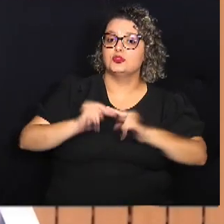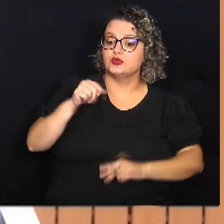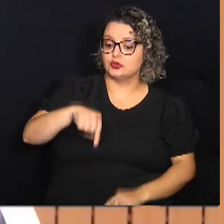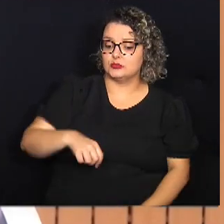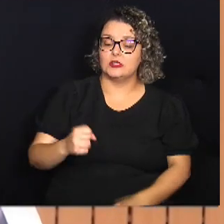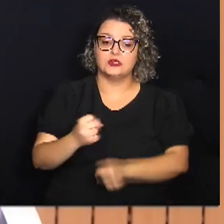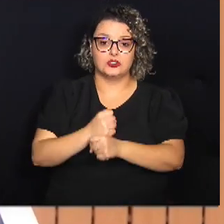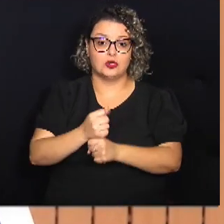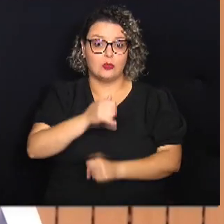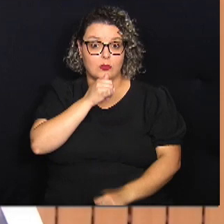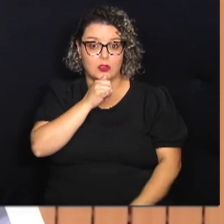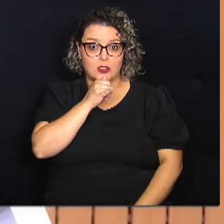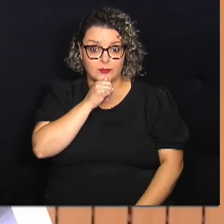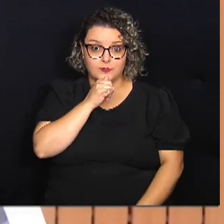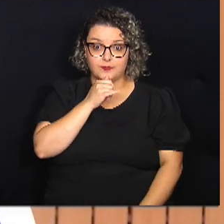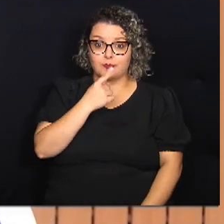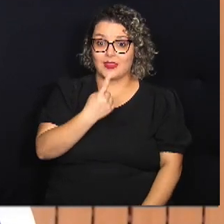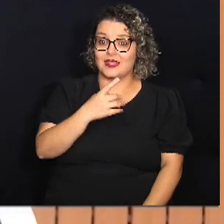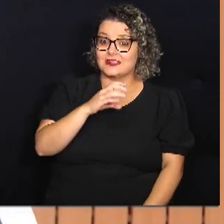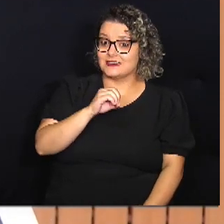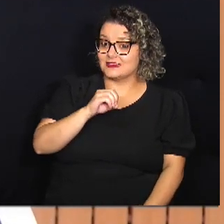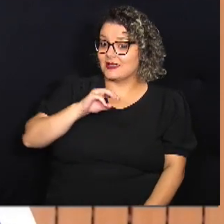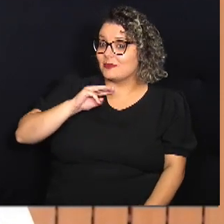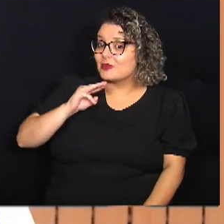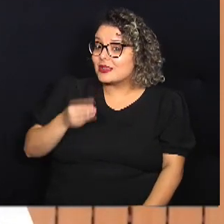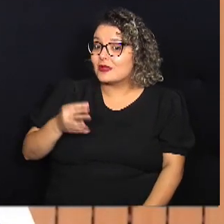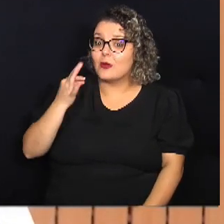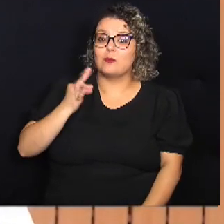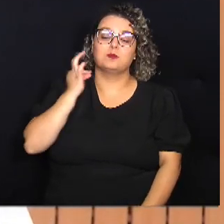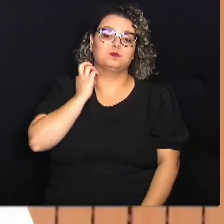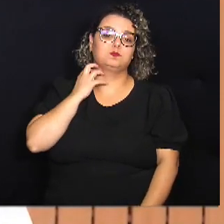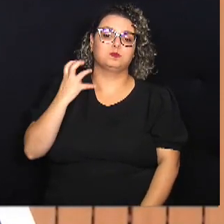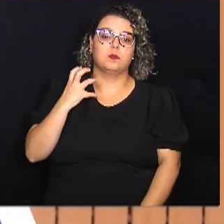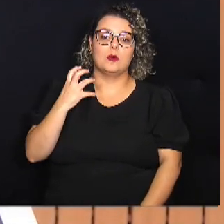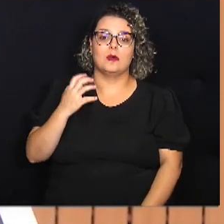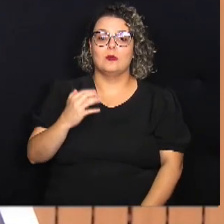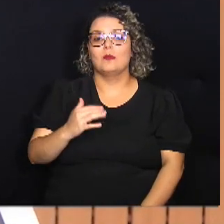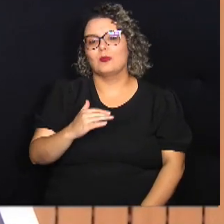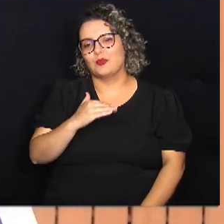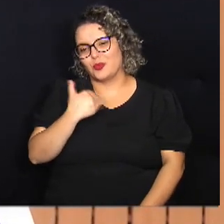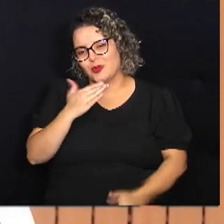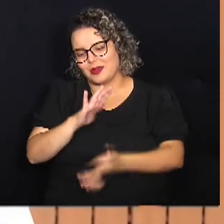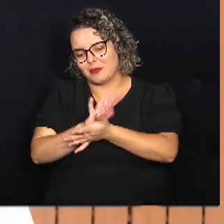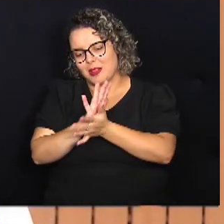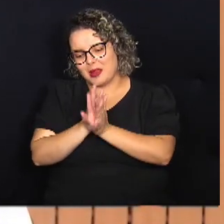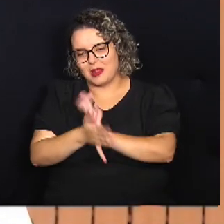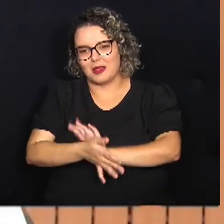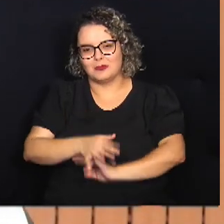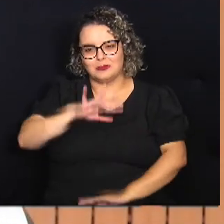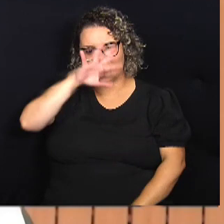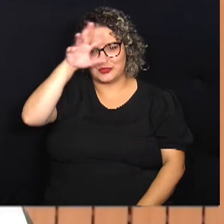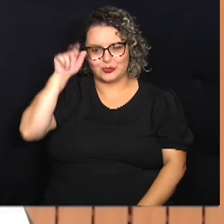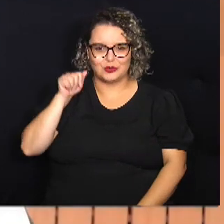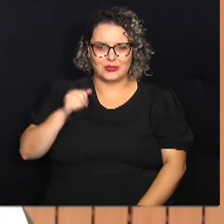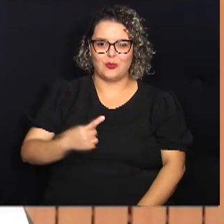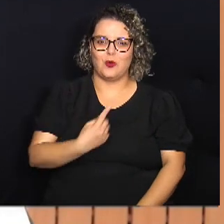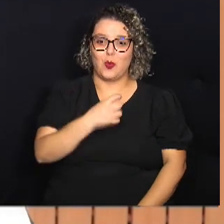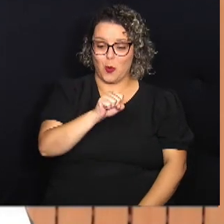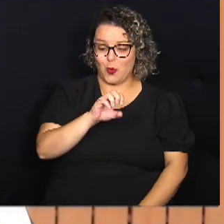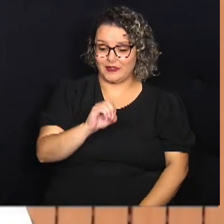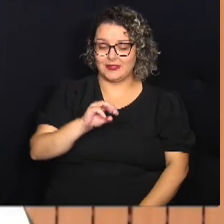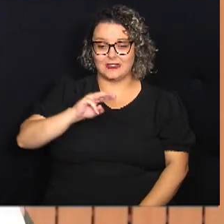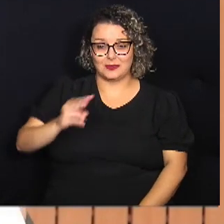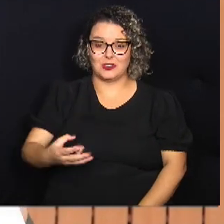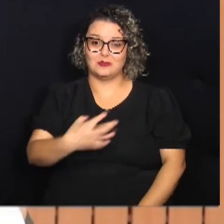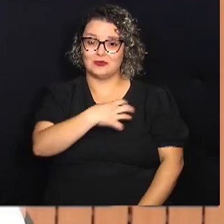por exemplo, 100 milhões de abelhas foram mortas no Mato Grosso, 80 milhões na Bahia e um montante